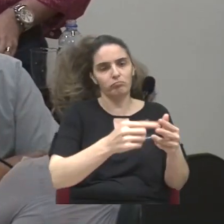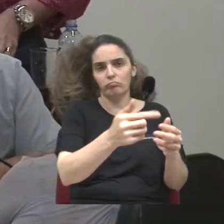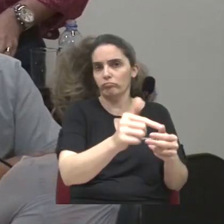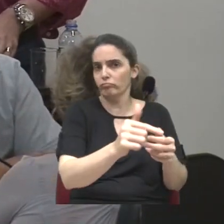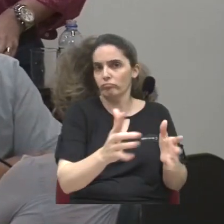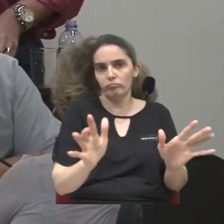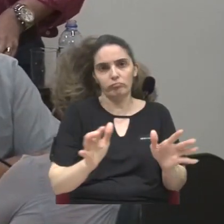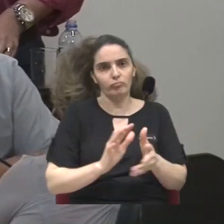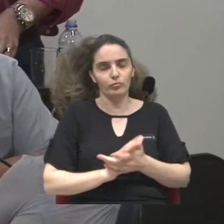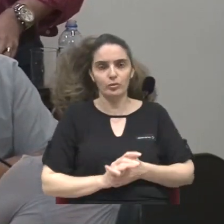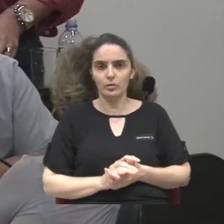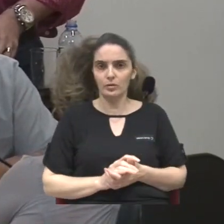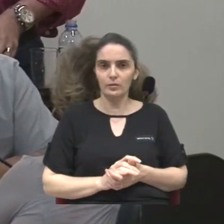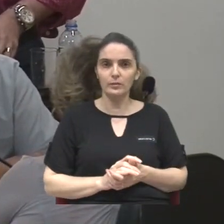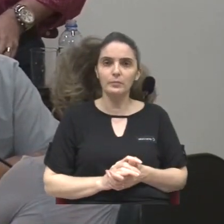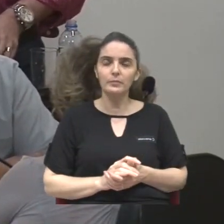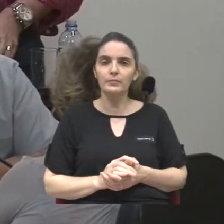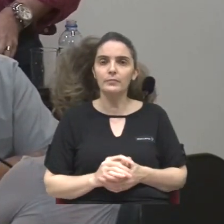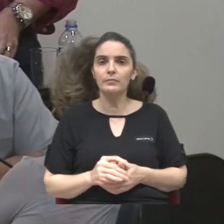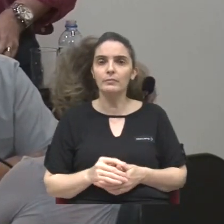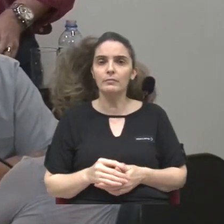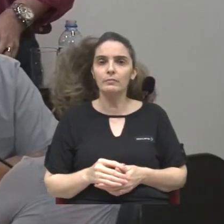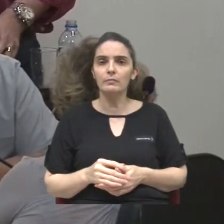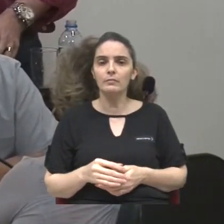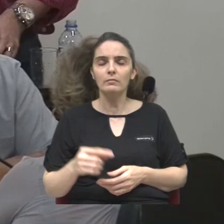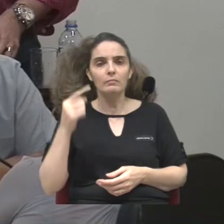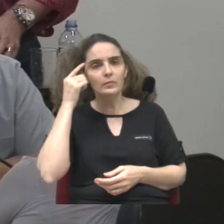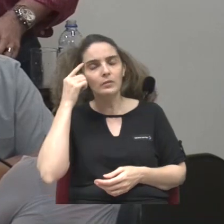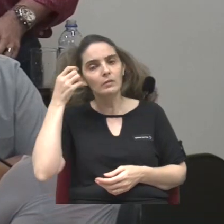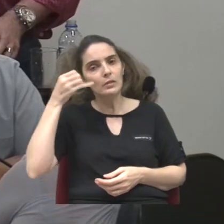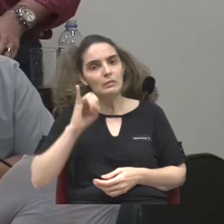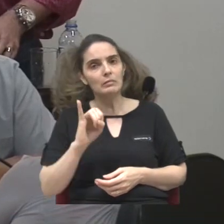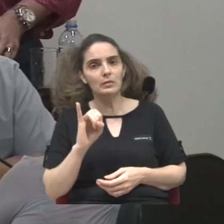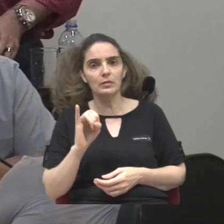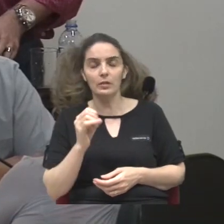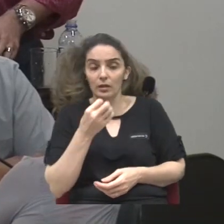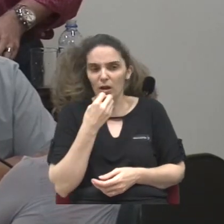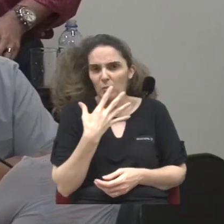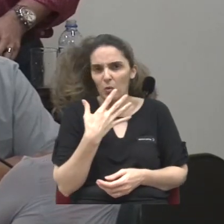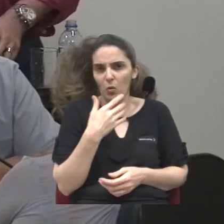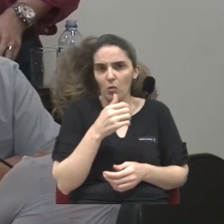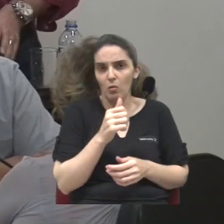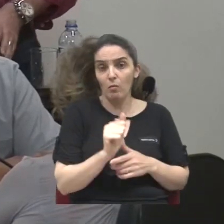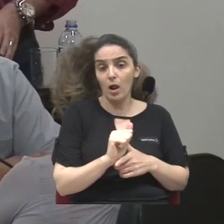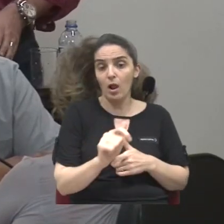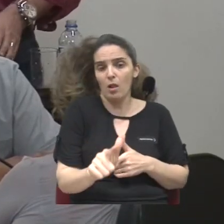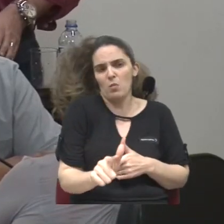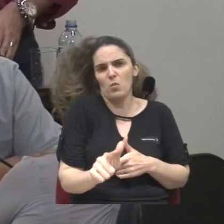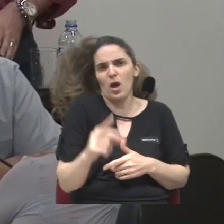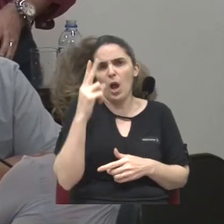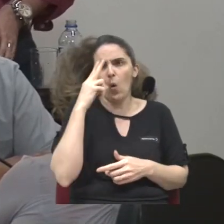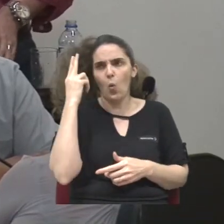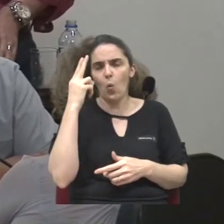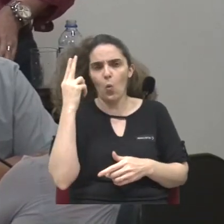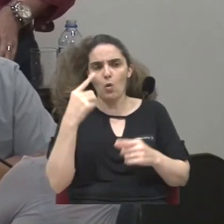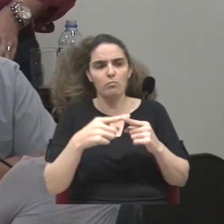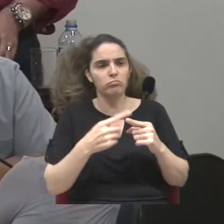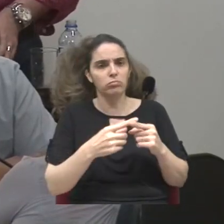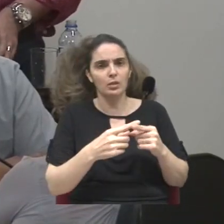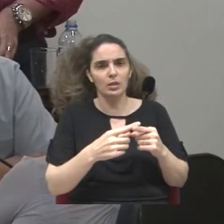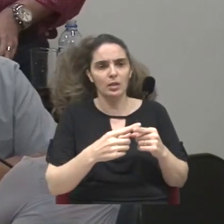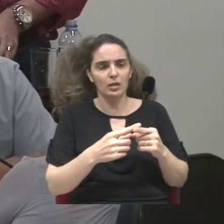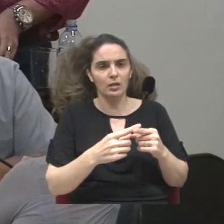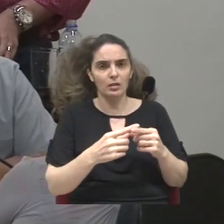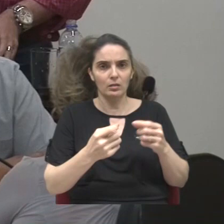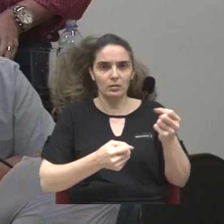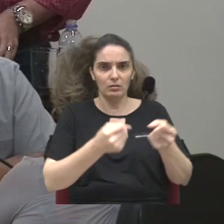falado se compensaria alugar as ambulâncias por conta da desvalorização do veículo, tendo em vista que roda muito.